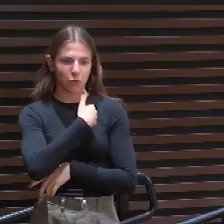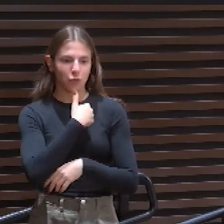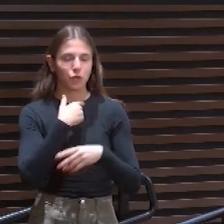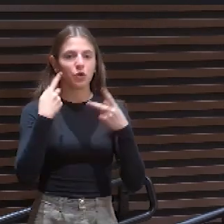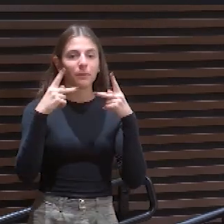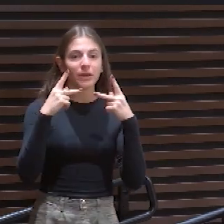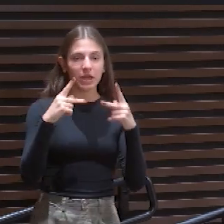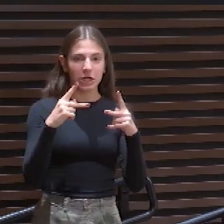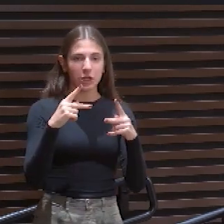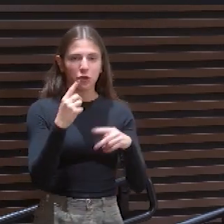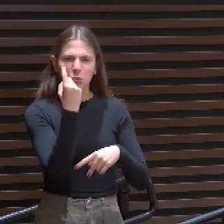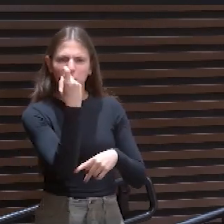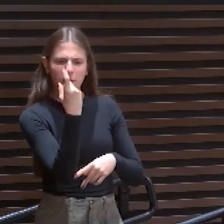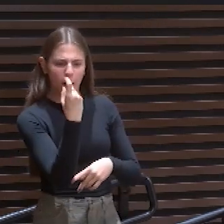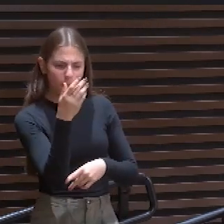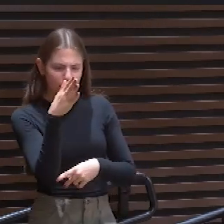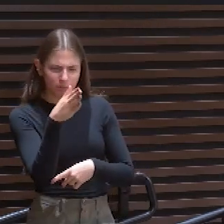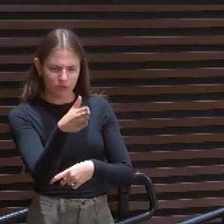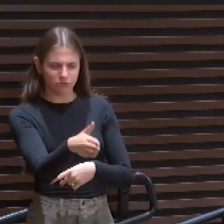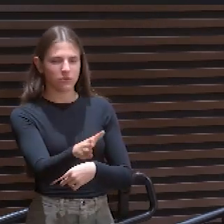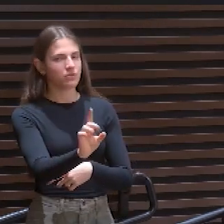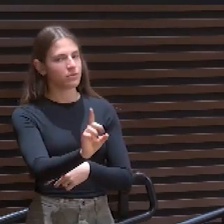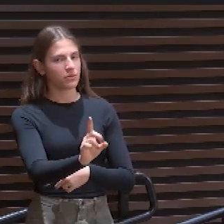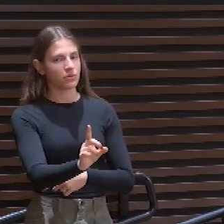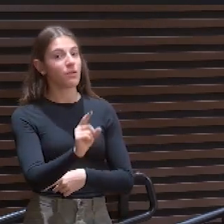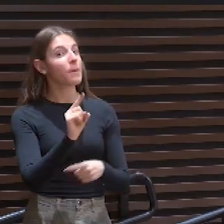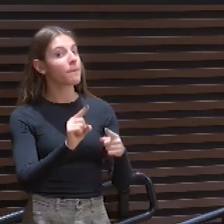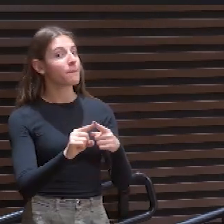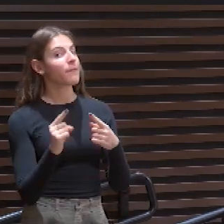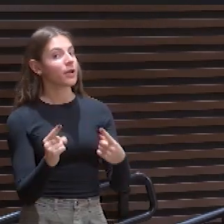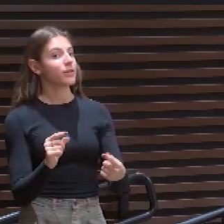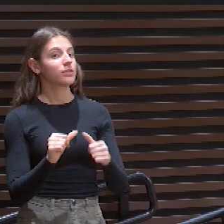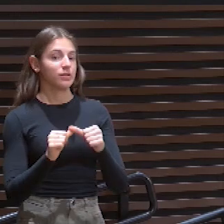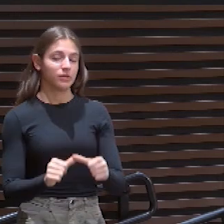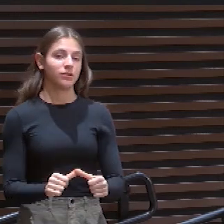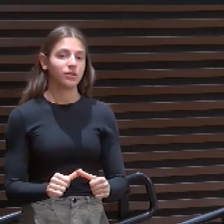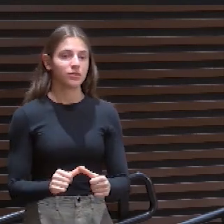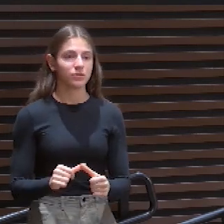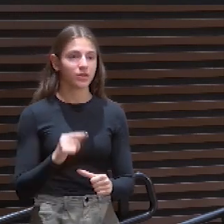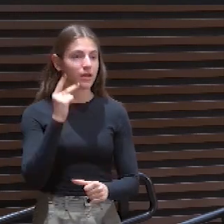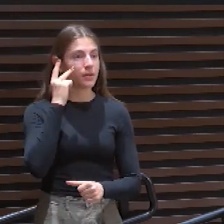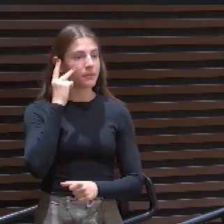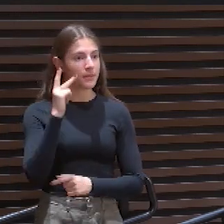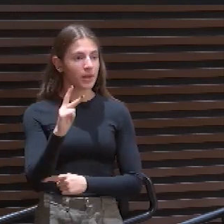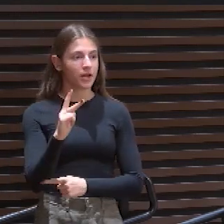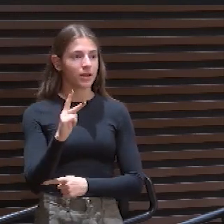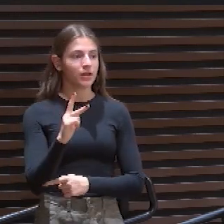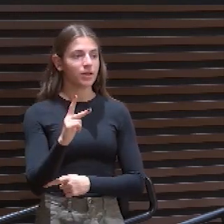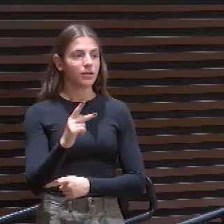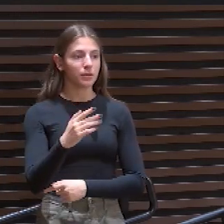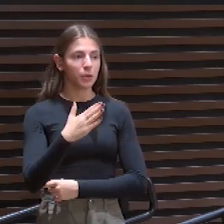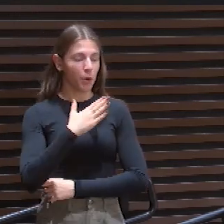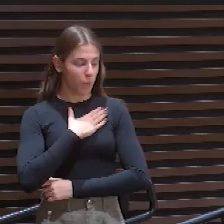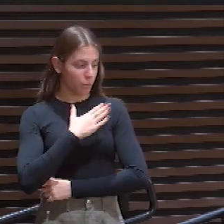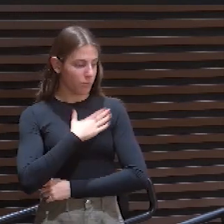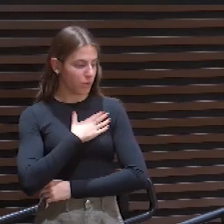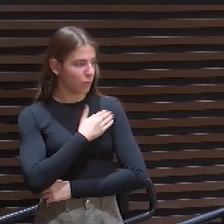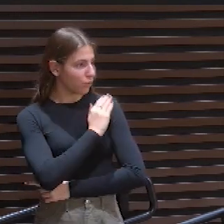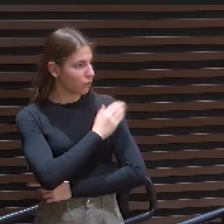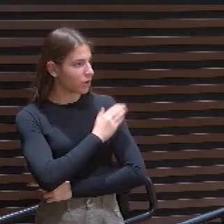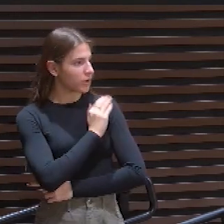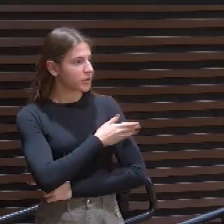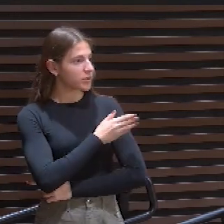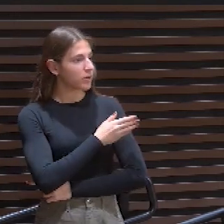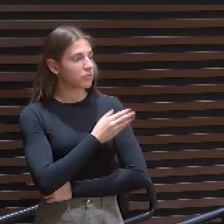para ninguém específico, mas isso vale primeiramente para o meu coração e